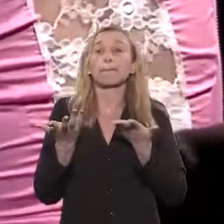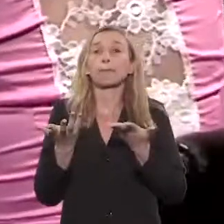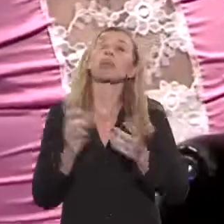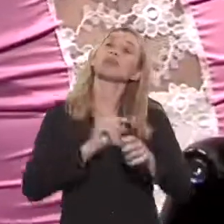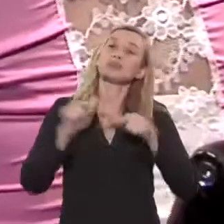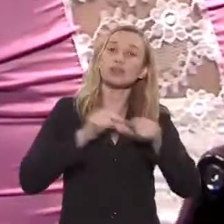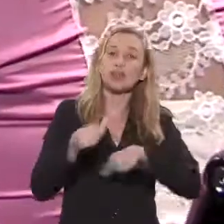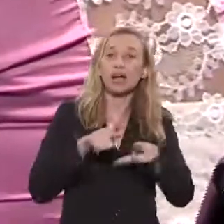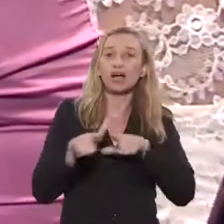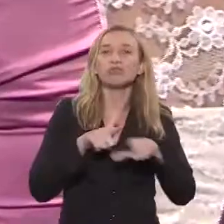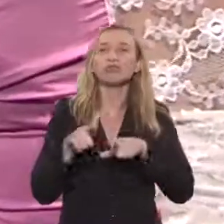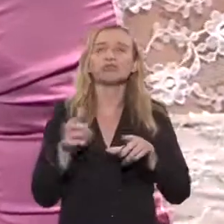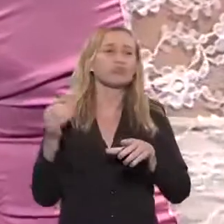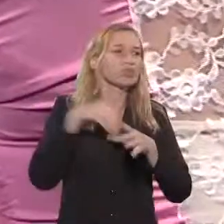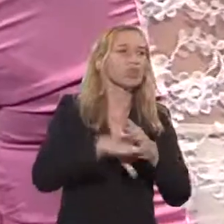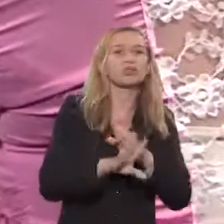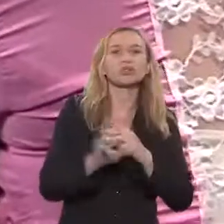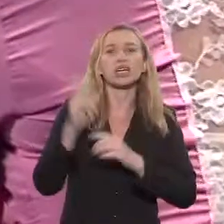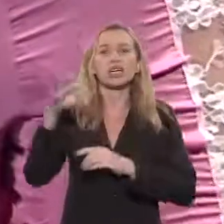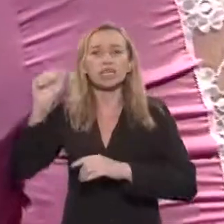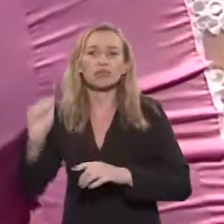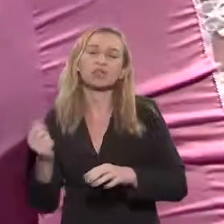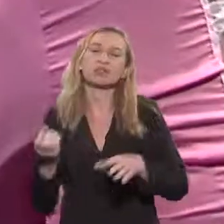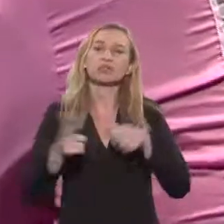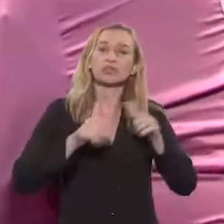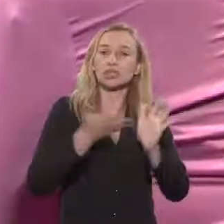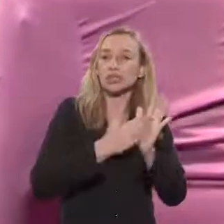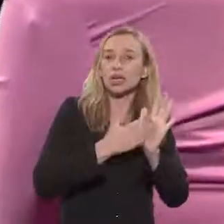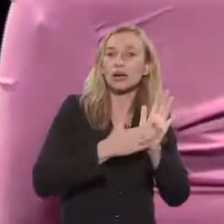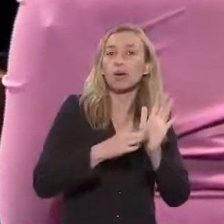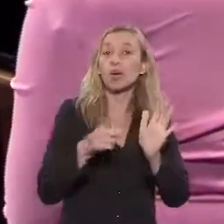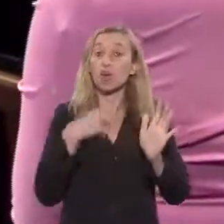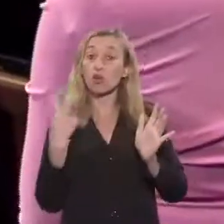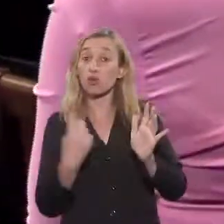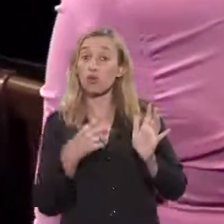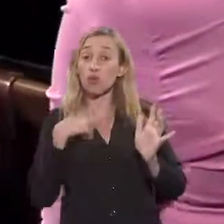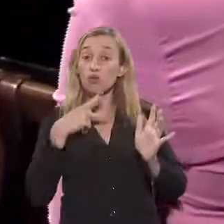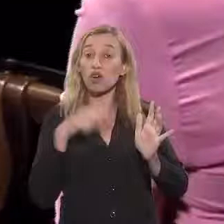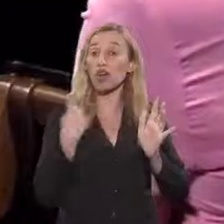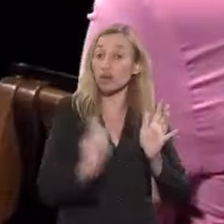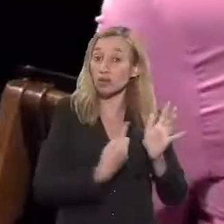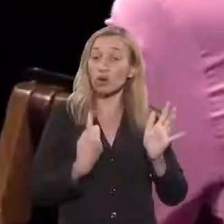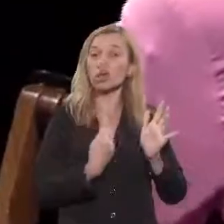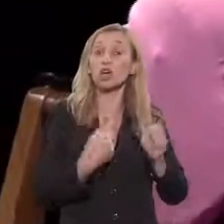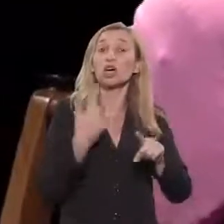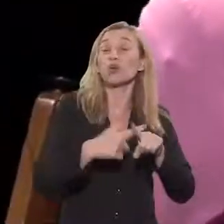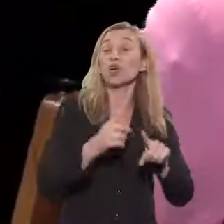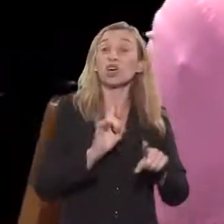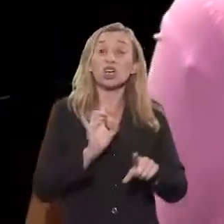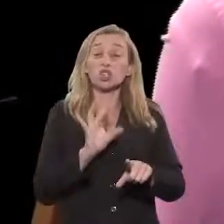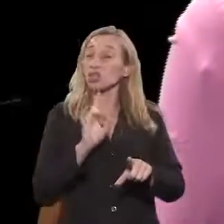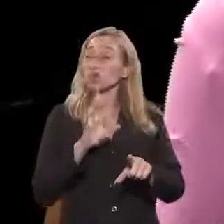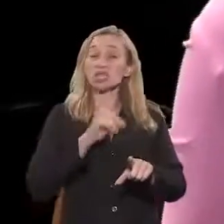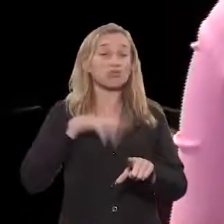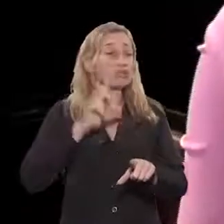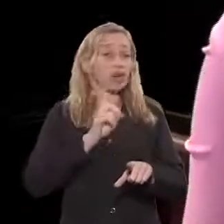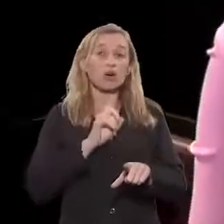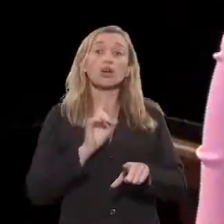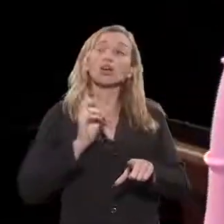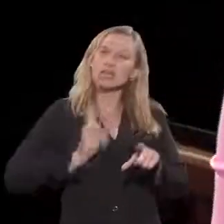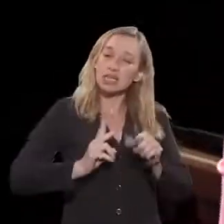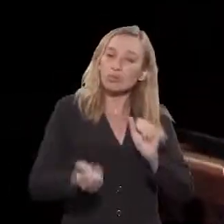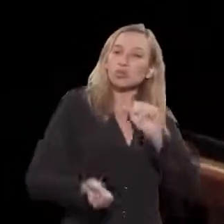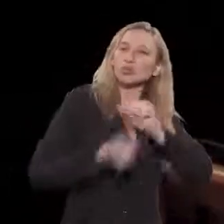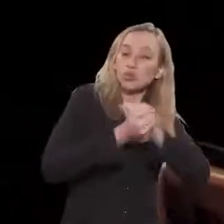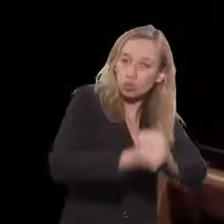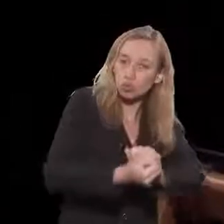né, esse trabalho, né, dentro da academia sobre samba, e eu falo a gente porque eu nunca estou sozinha, né, eu sempre busco